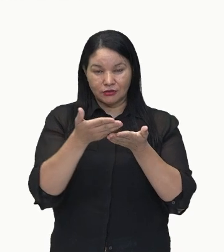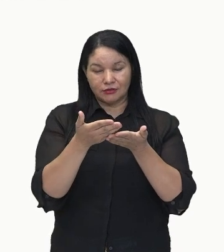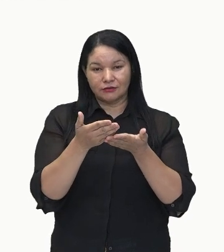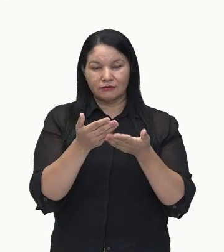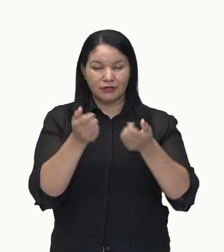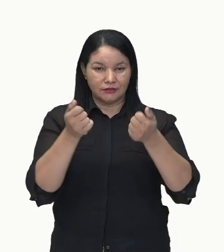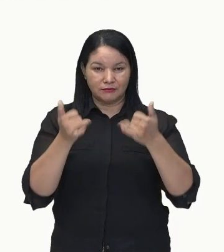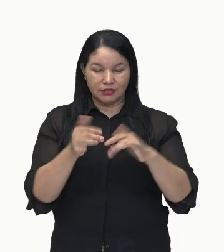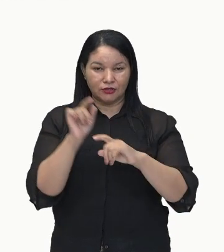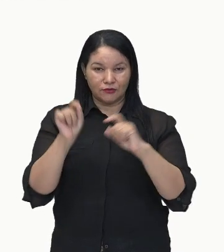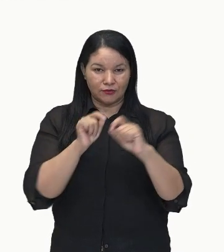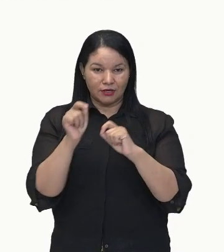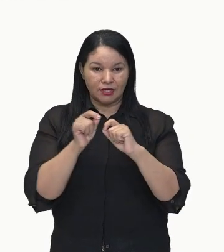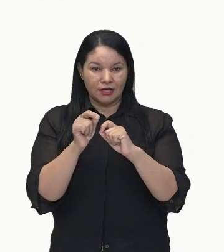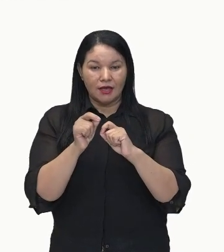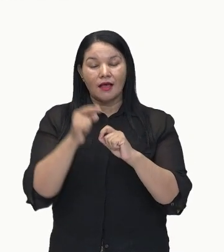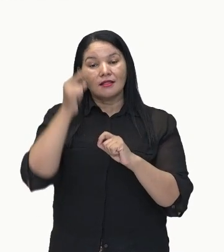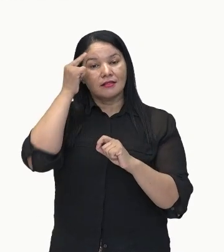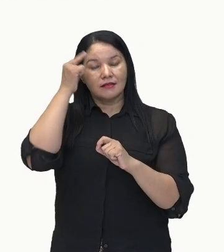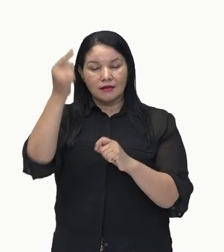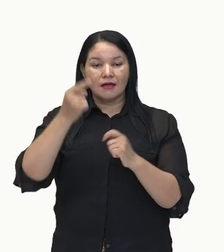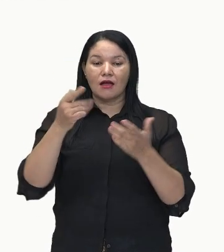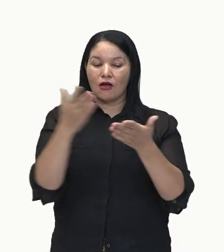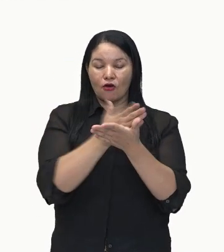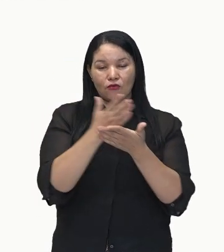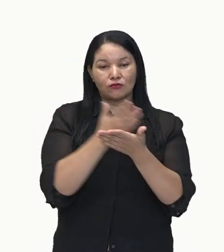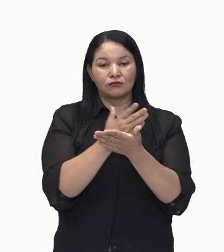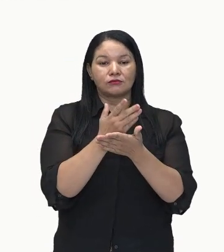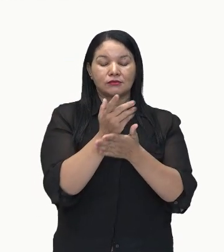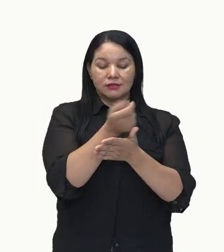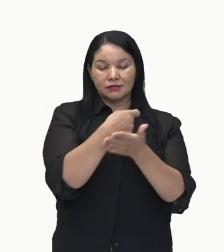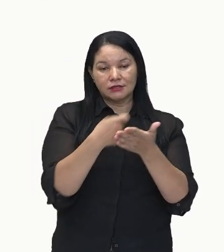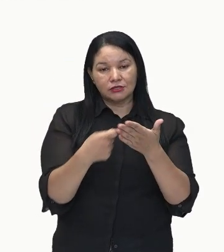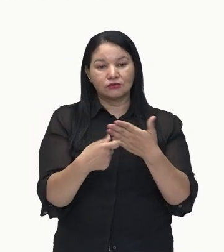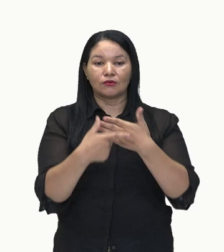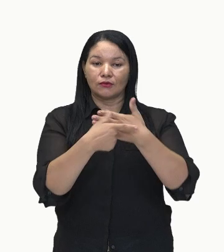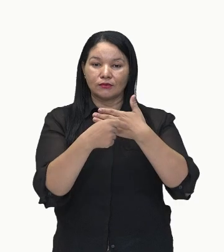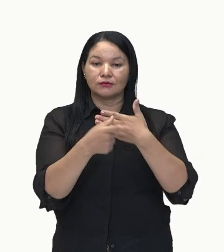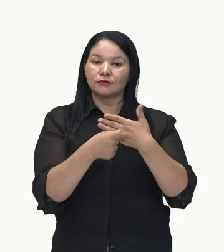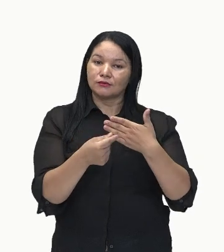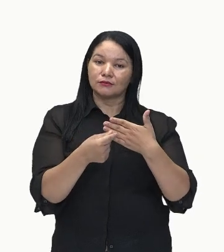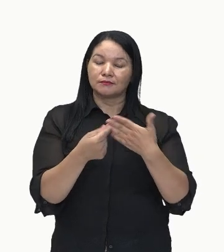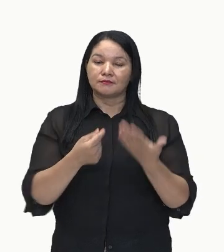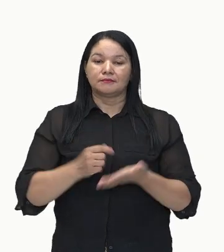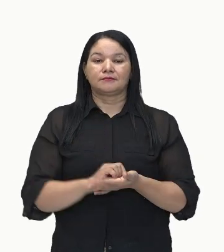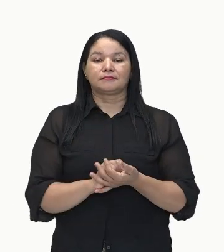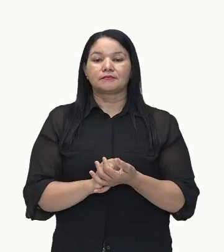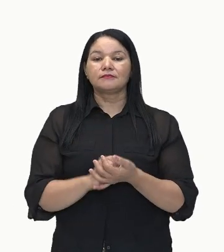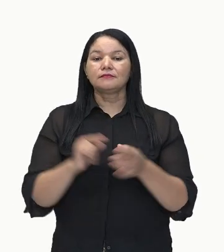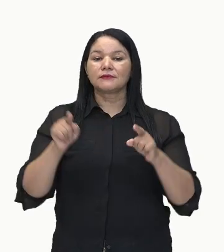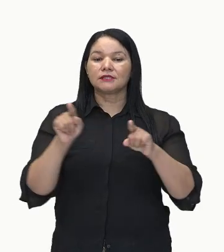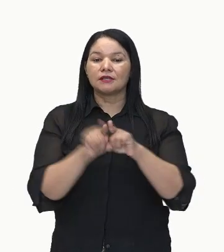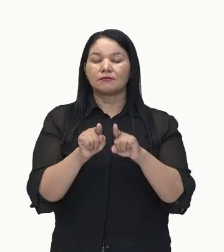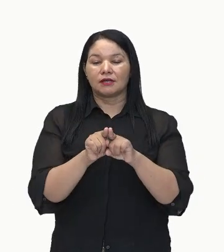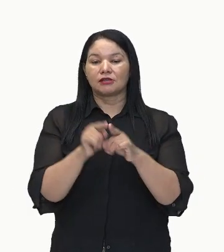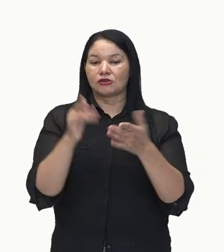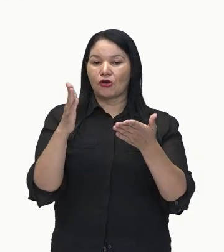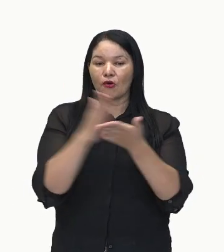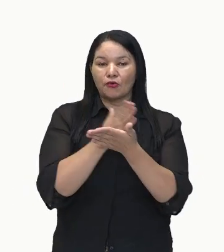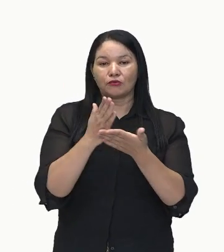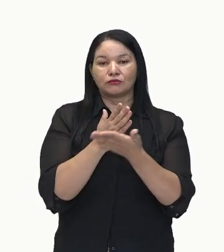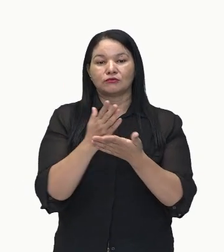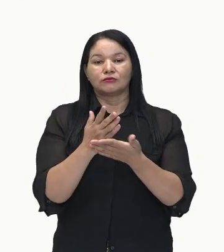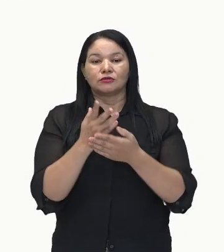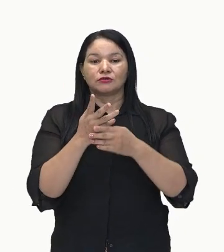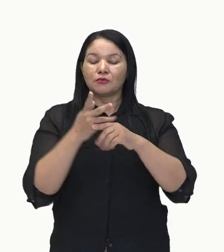grandes escritores, escultores, autor, e ele vai colocar que toda a produção feita pelos